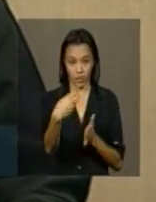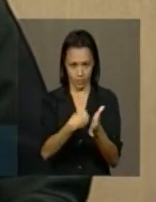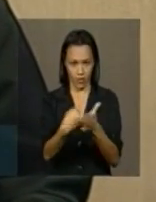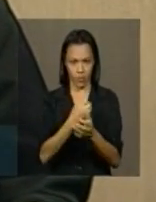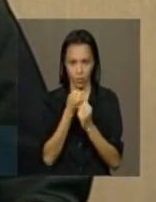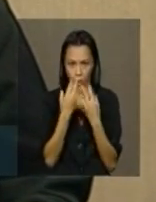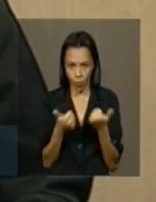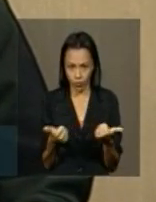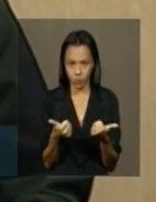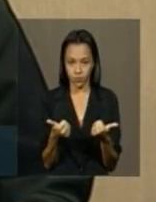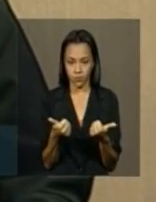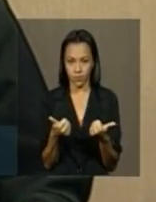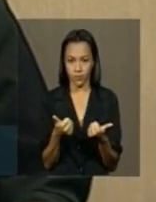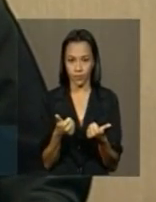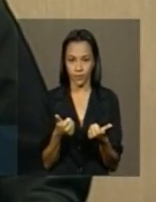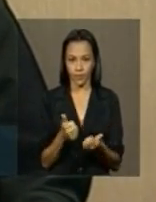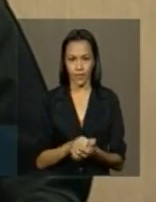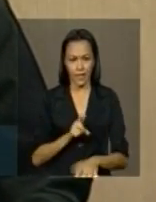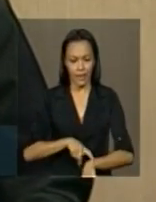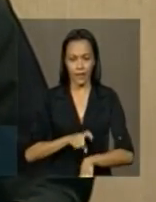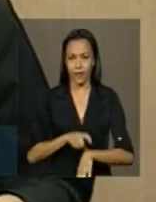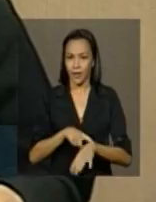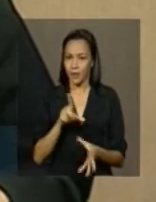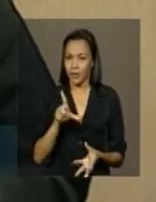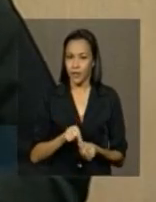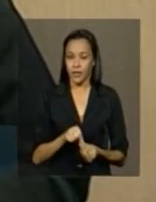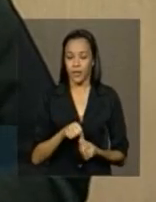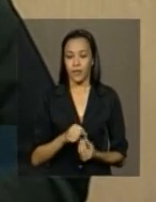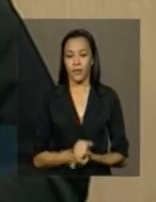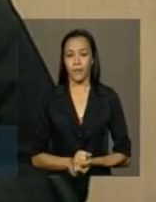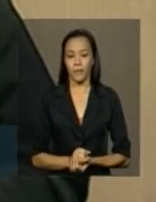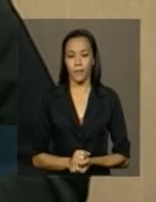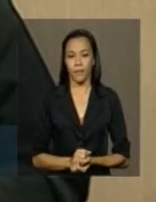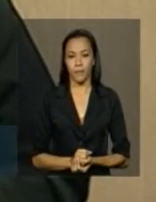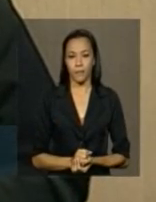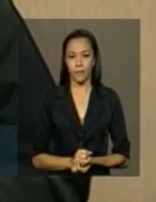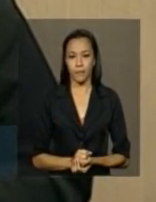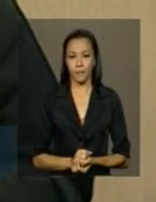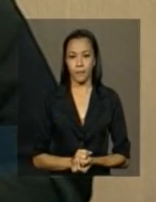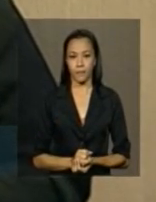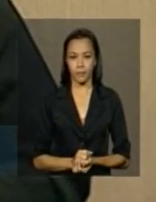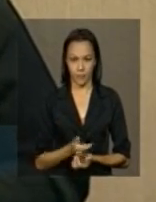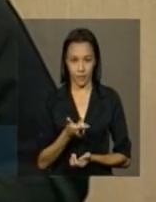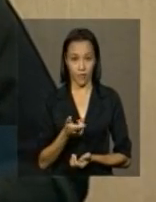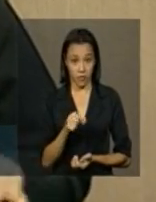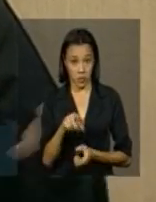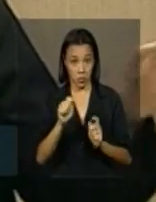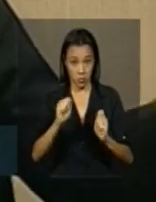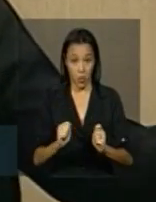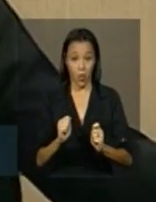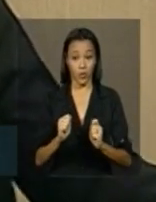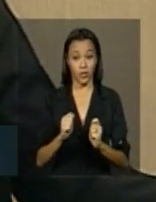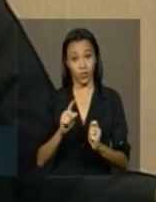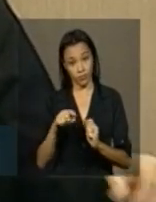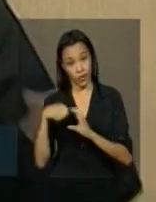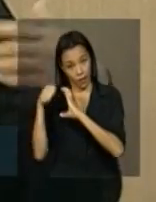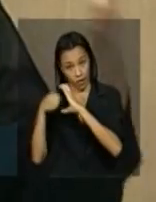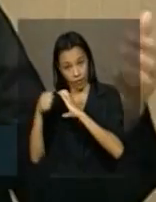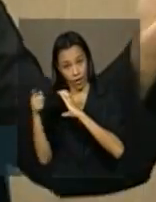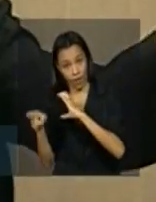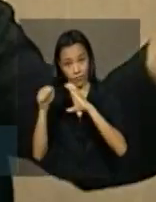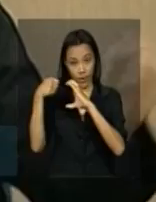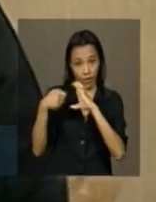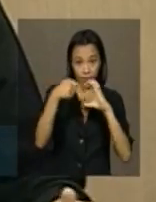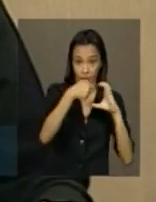Tá bom eu não tenho muito tempo gente ten E aí vocês podem gravar com o presidente do IMP podem gravar com